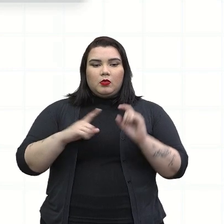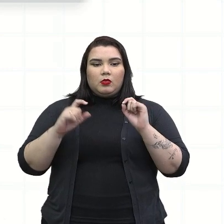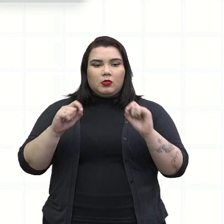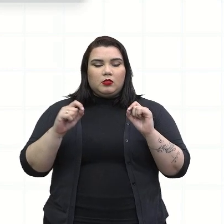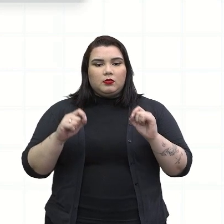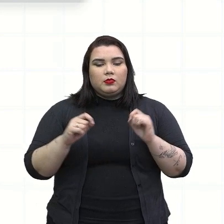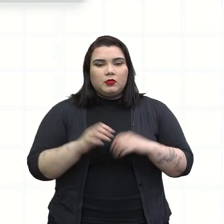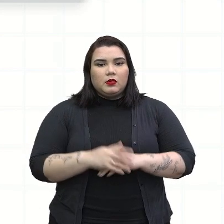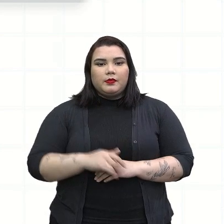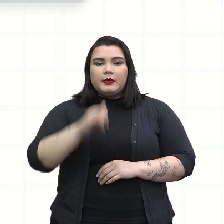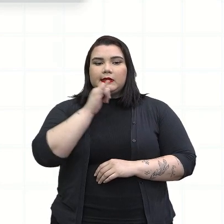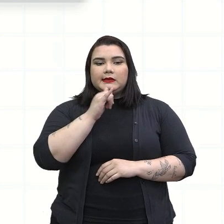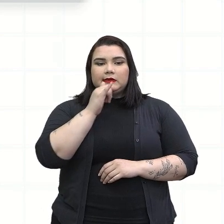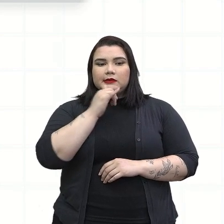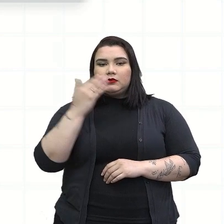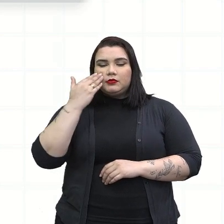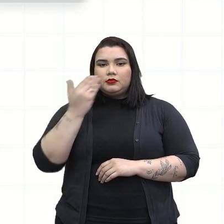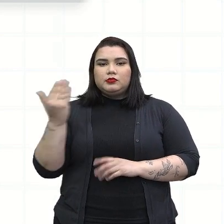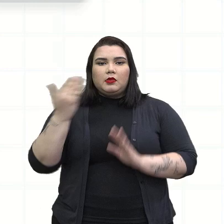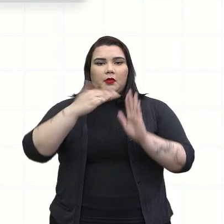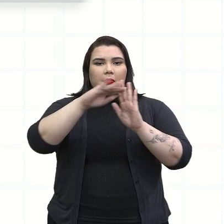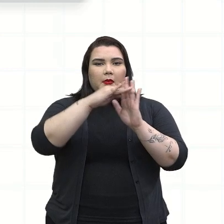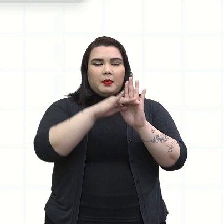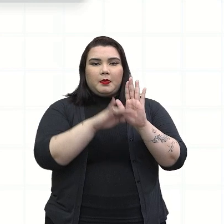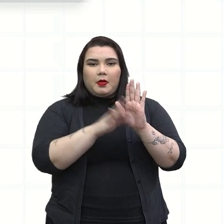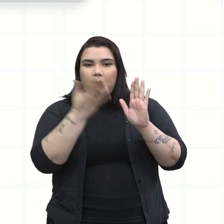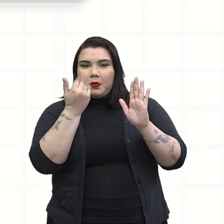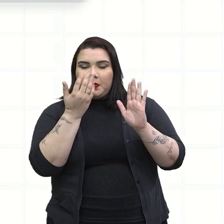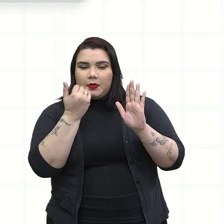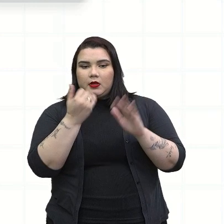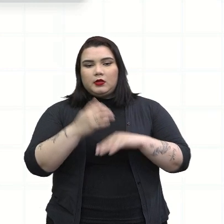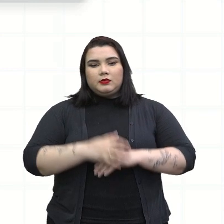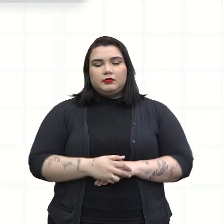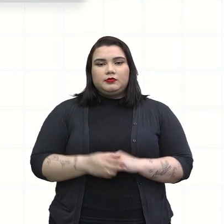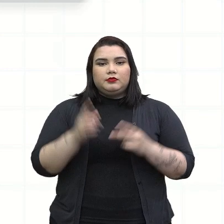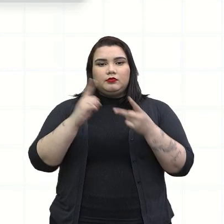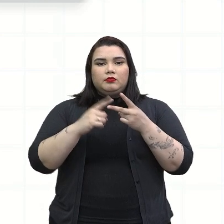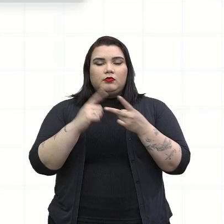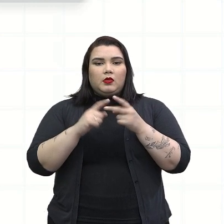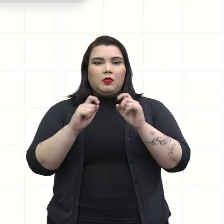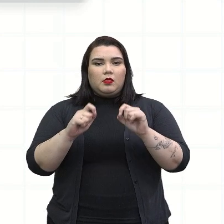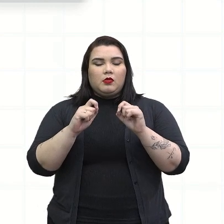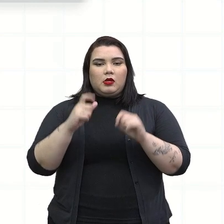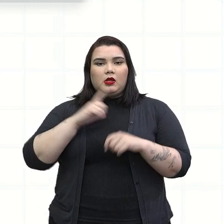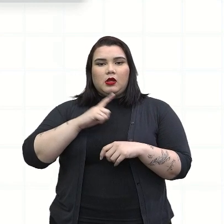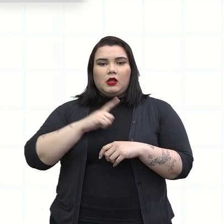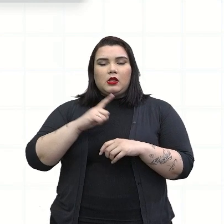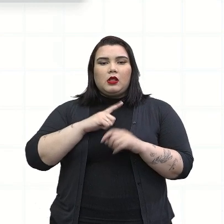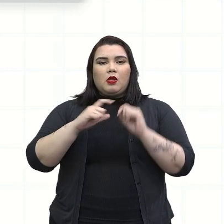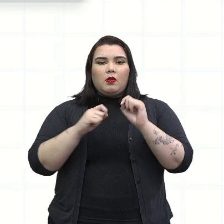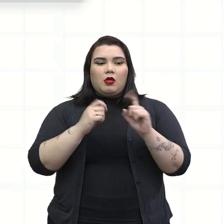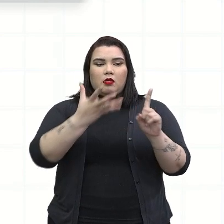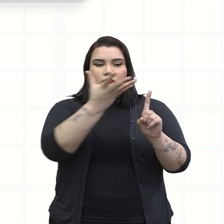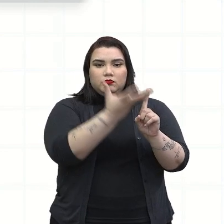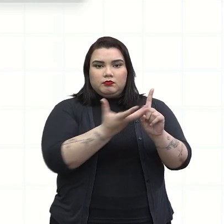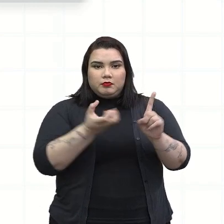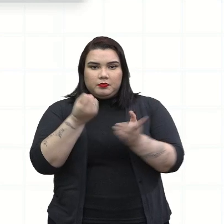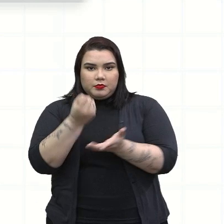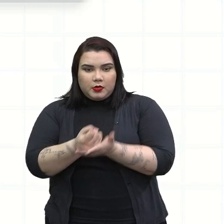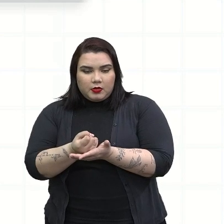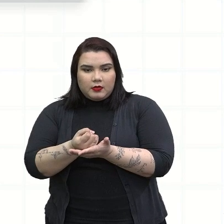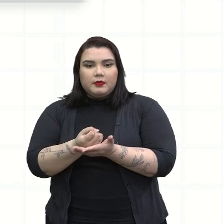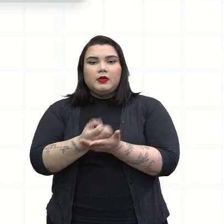um exemplo de menu, menu, temos aqui uma biografia, biography, e temos um